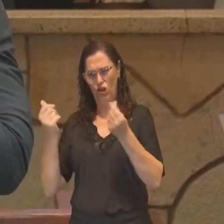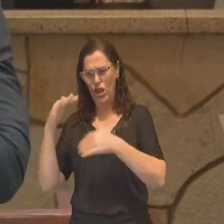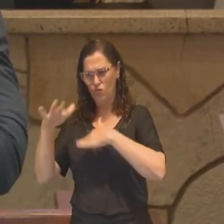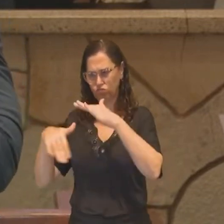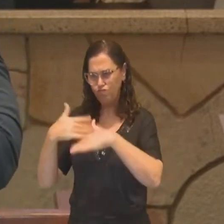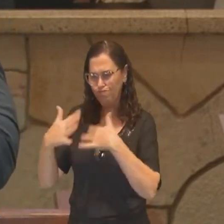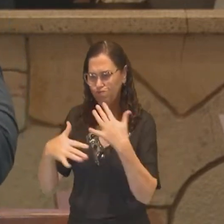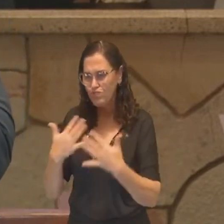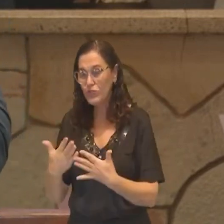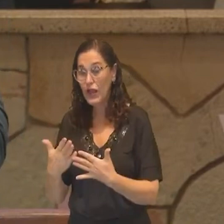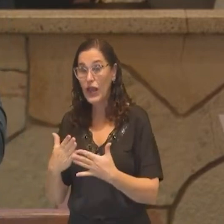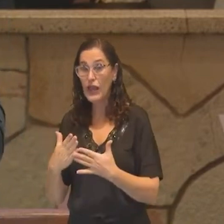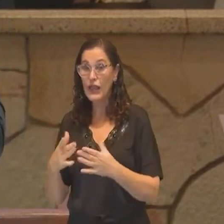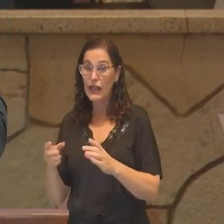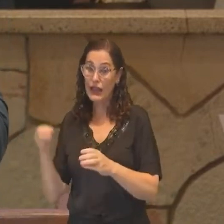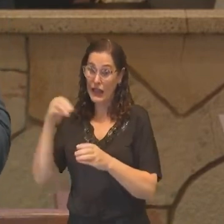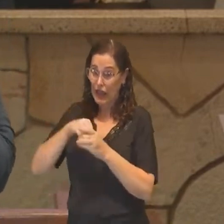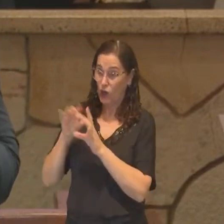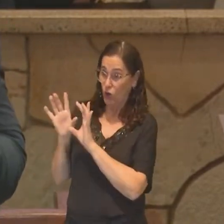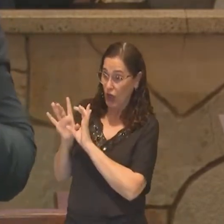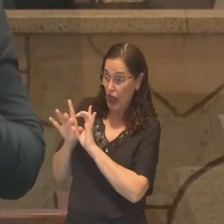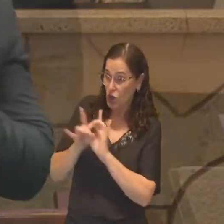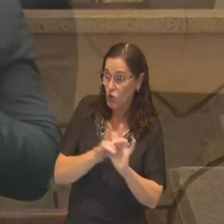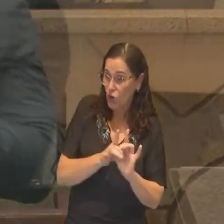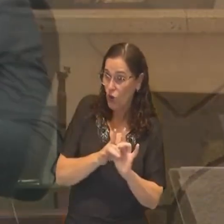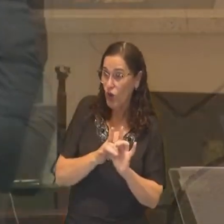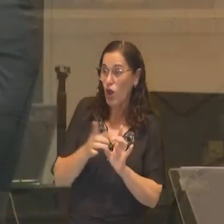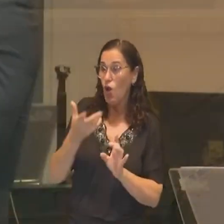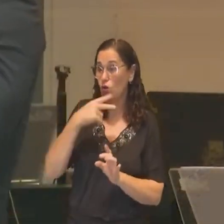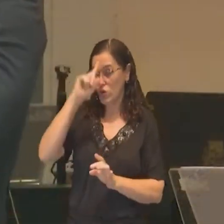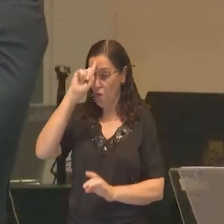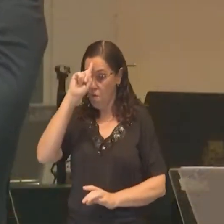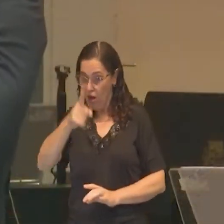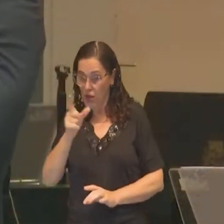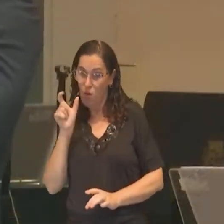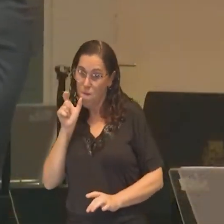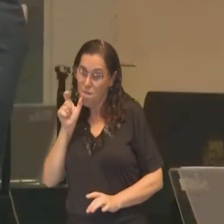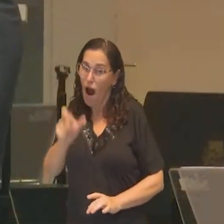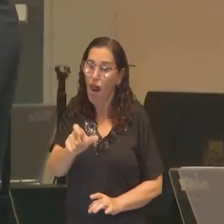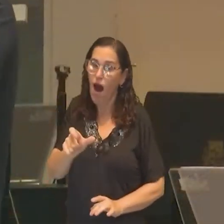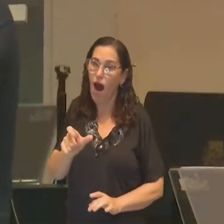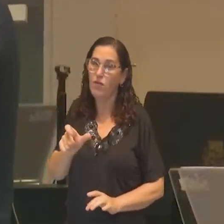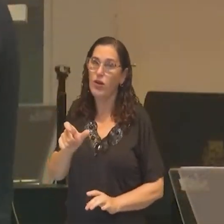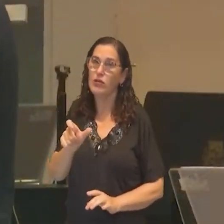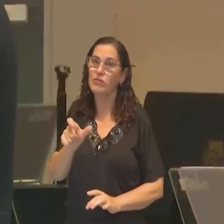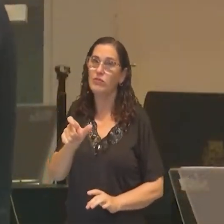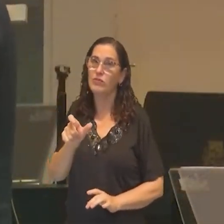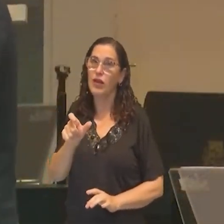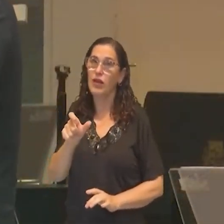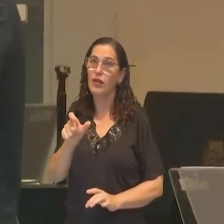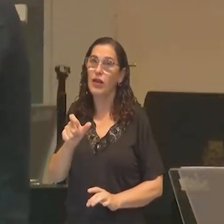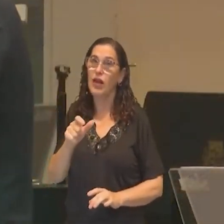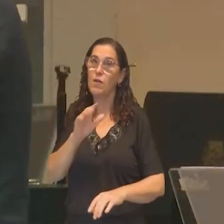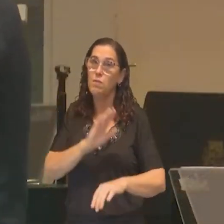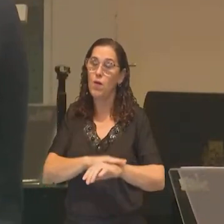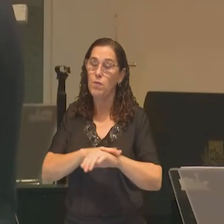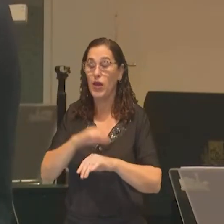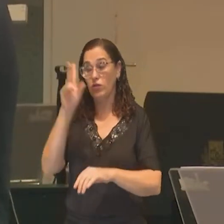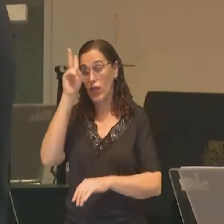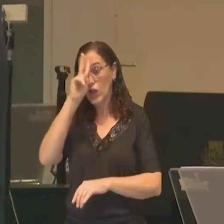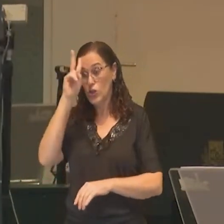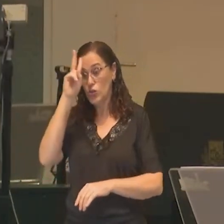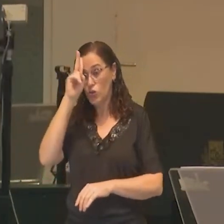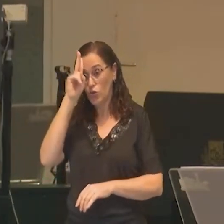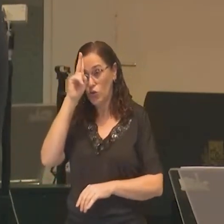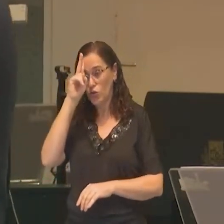E é neste contexto que o Senhor envia uma palavra para que houvesse naquele momento da história